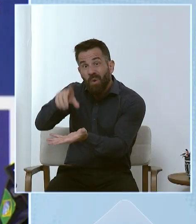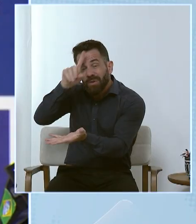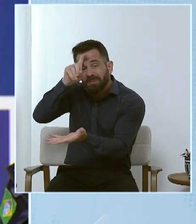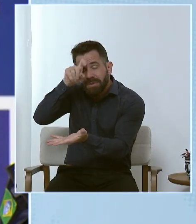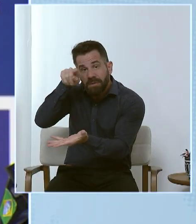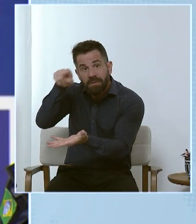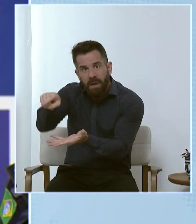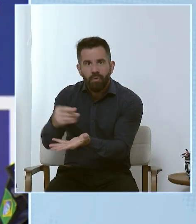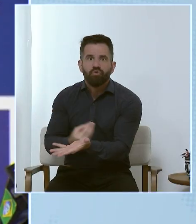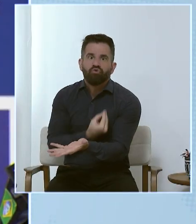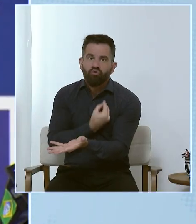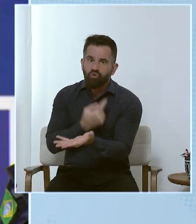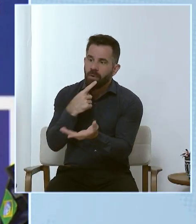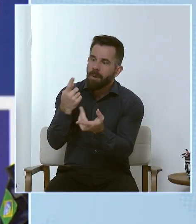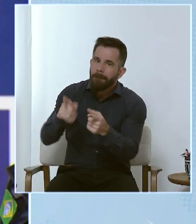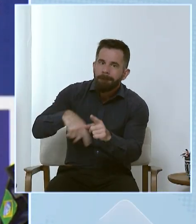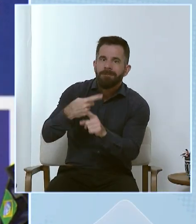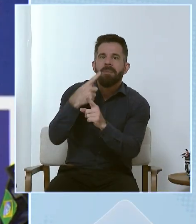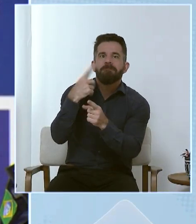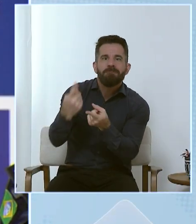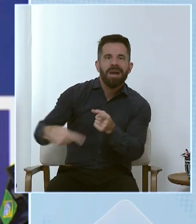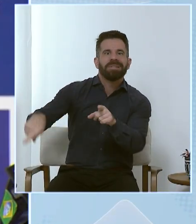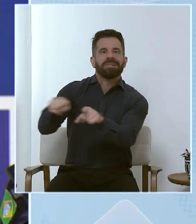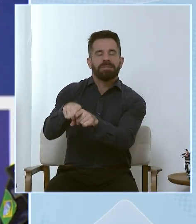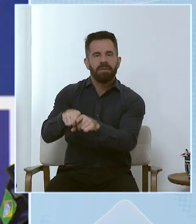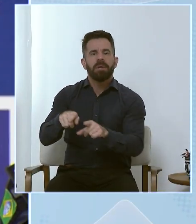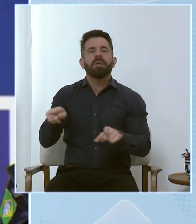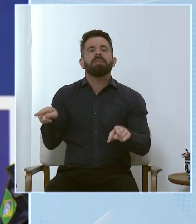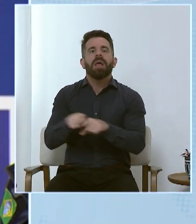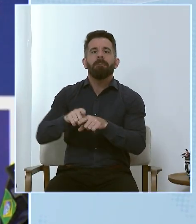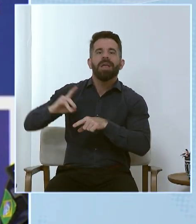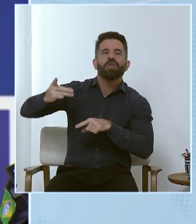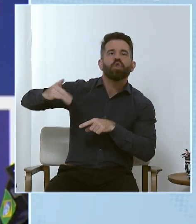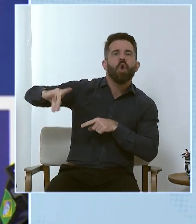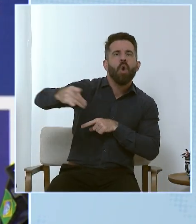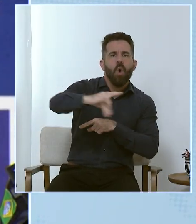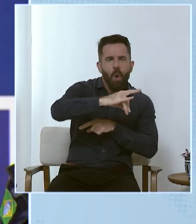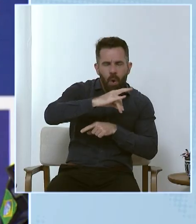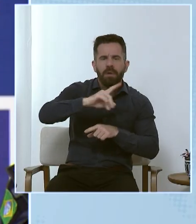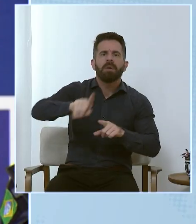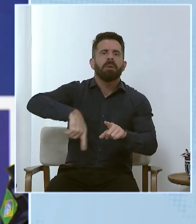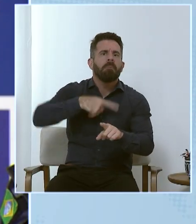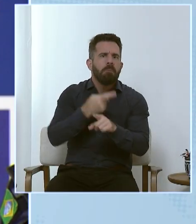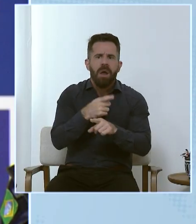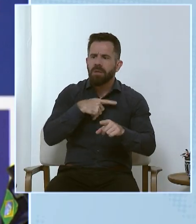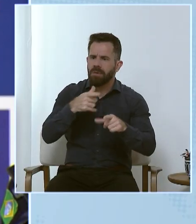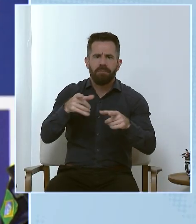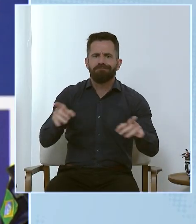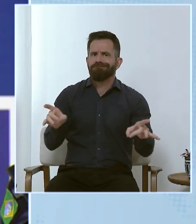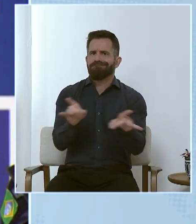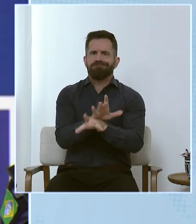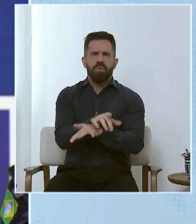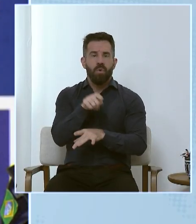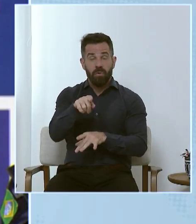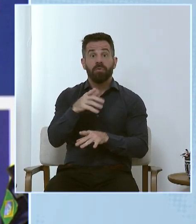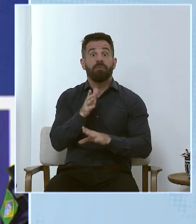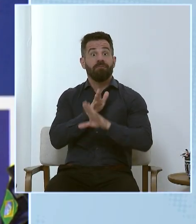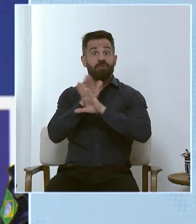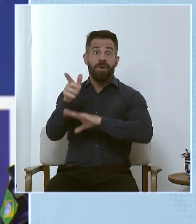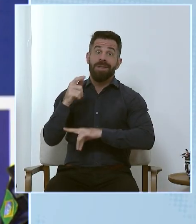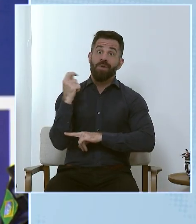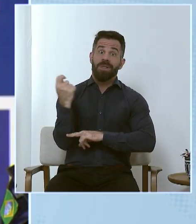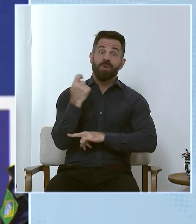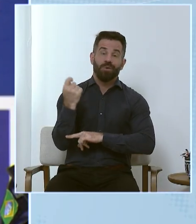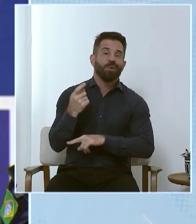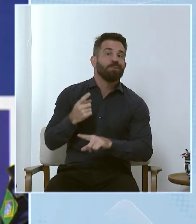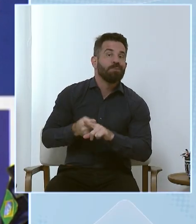na parceria com o Grupo Hospitalar Conceição, equipamentos de drones, tem toda uma estrutura na base regional. Não à toa nós montamos no Rio Grande do Sul, porque o Rio Grande do